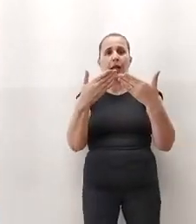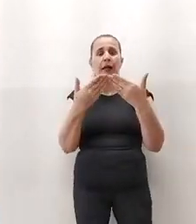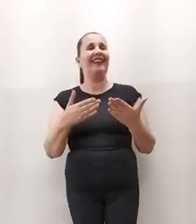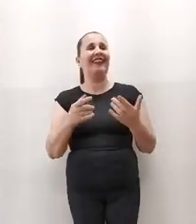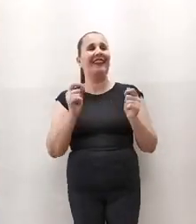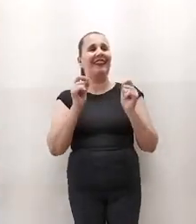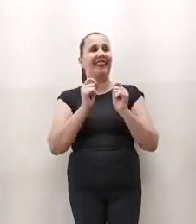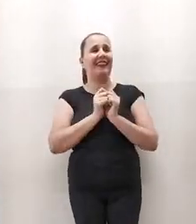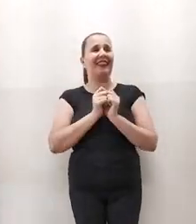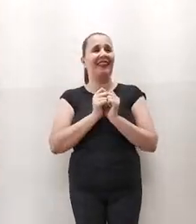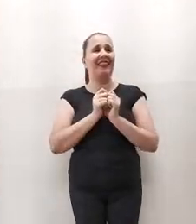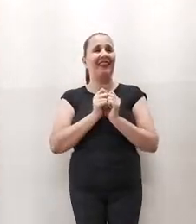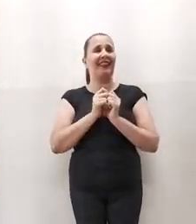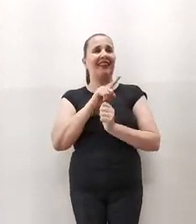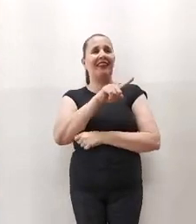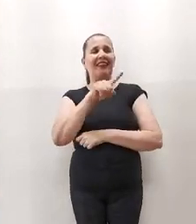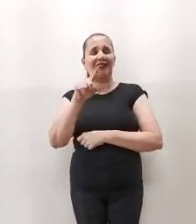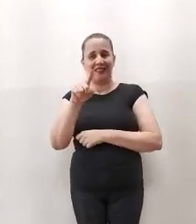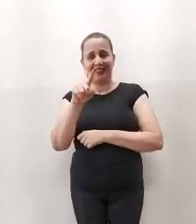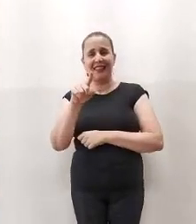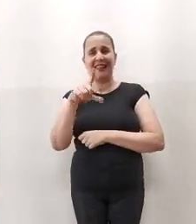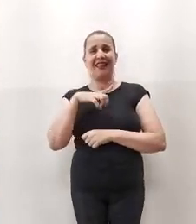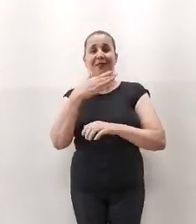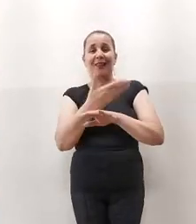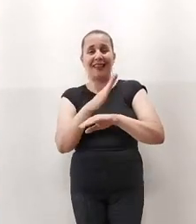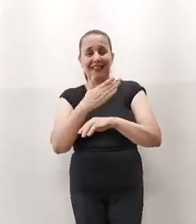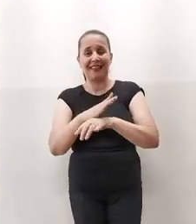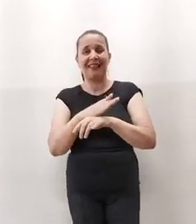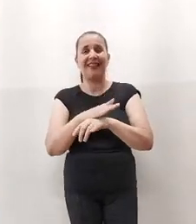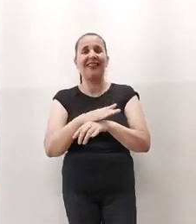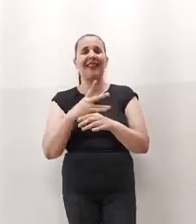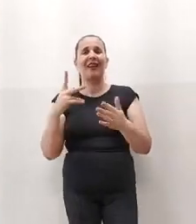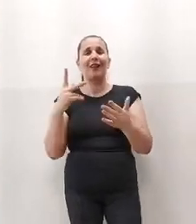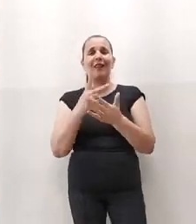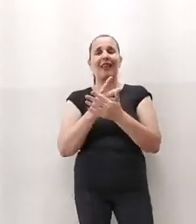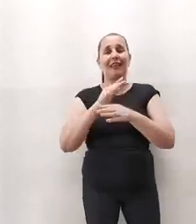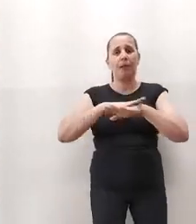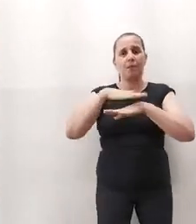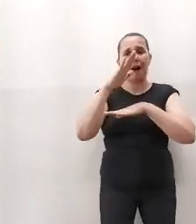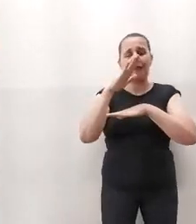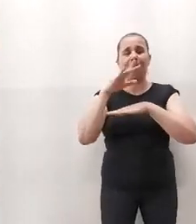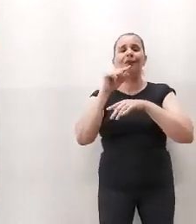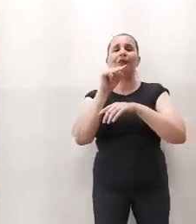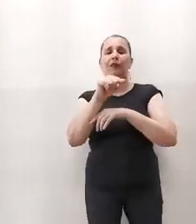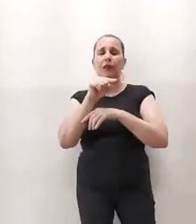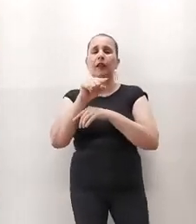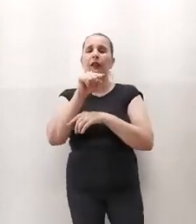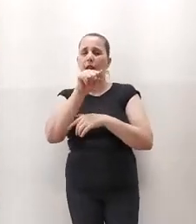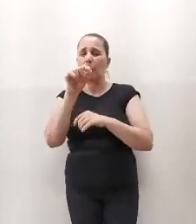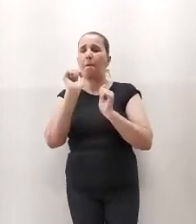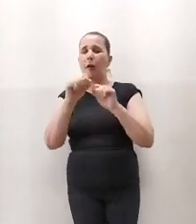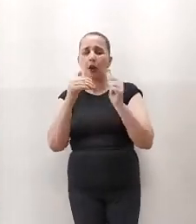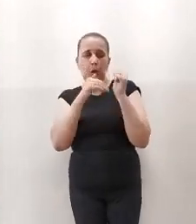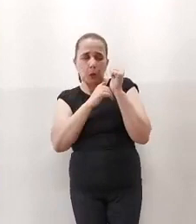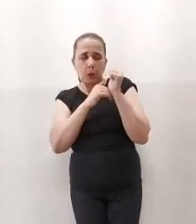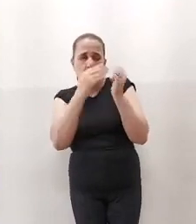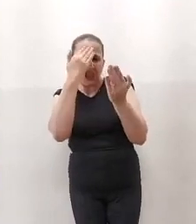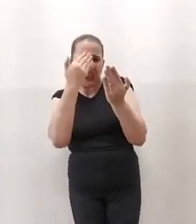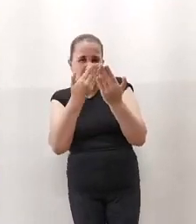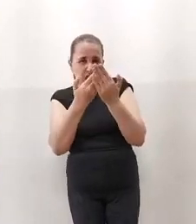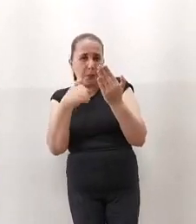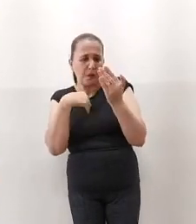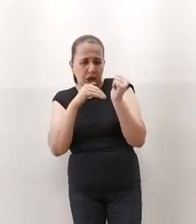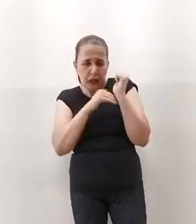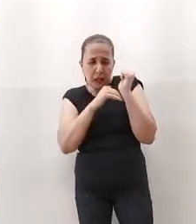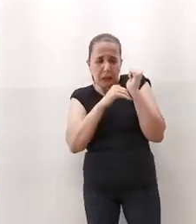trás disso. Ou seja, o que você pratica, há algo por detrás disso. Uma crença que você pode esconder, que você pode de alguma